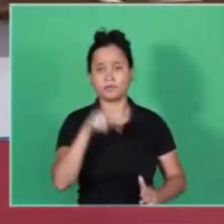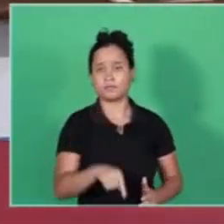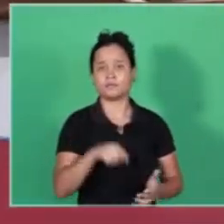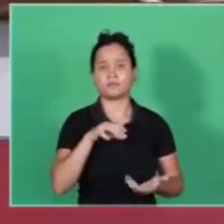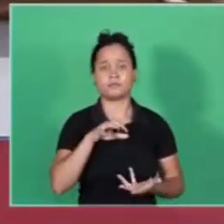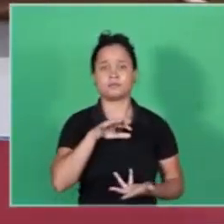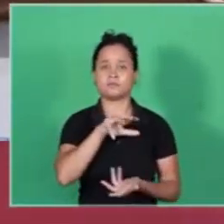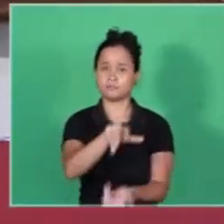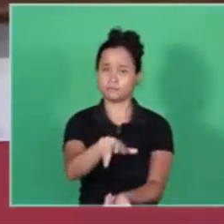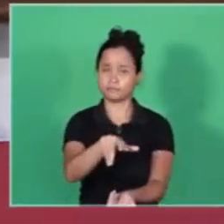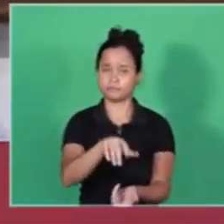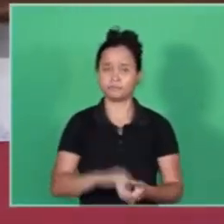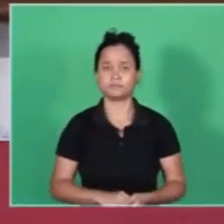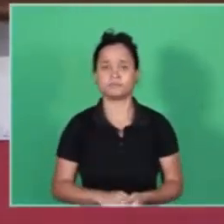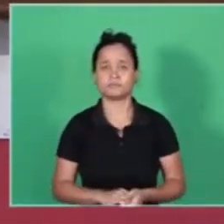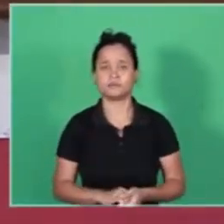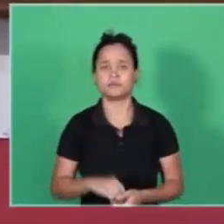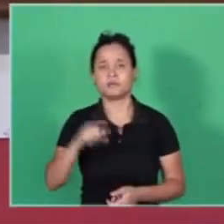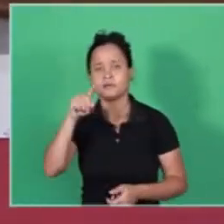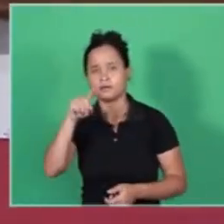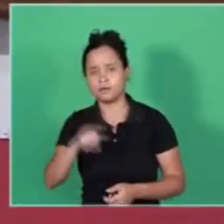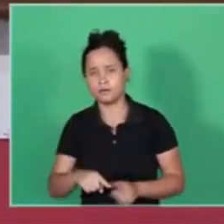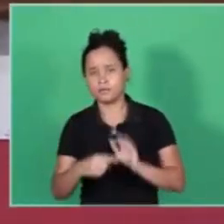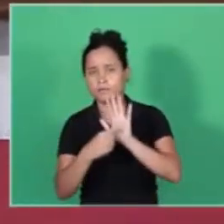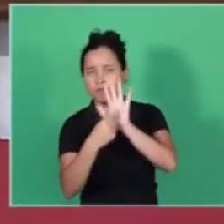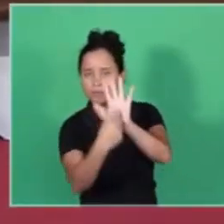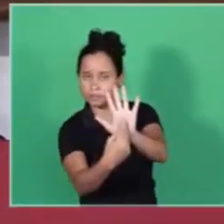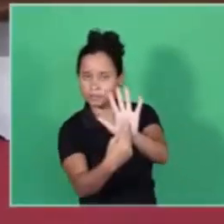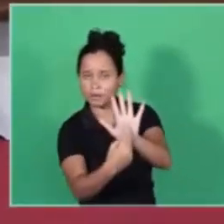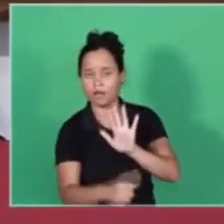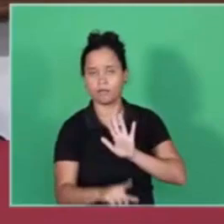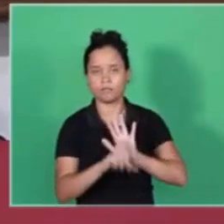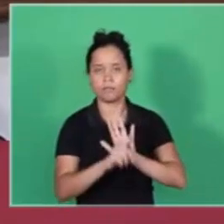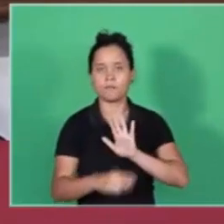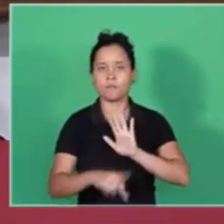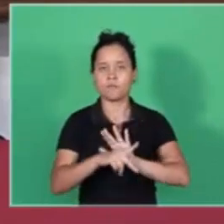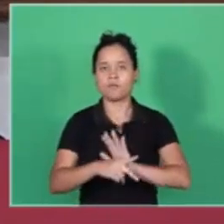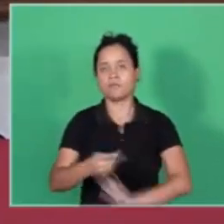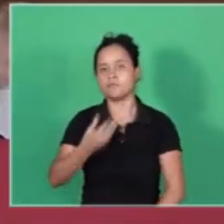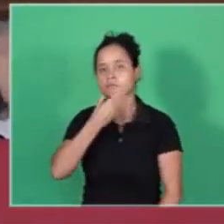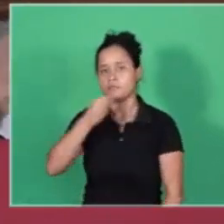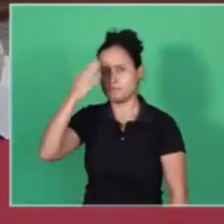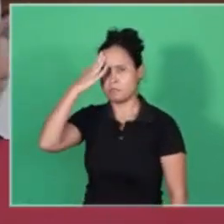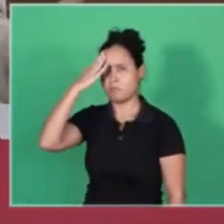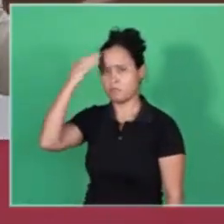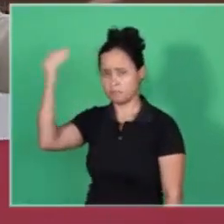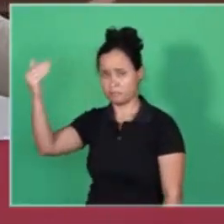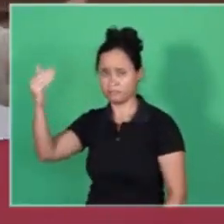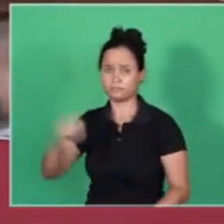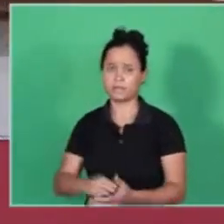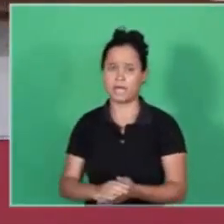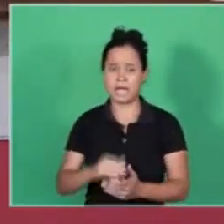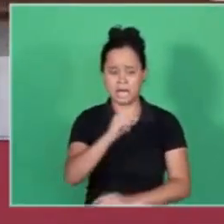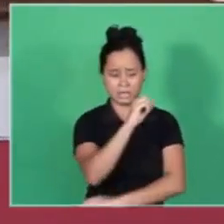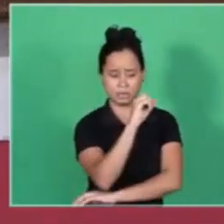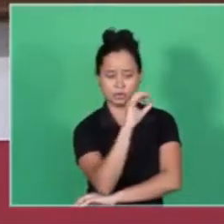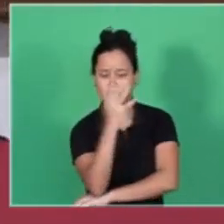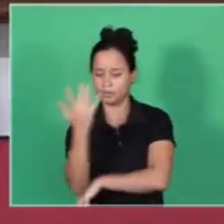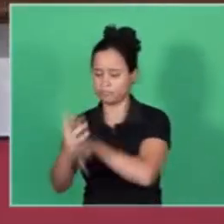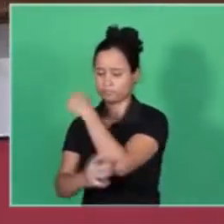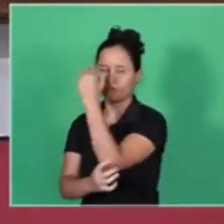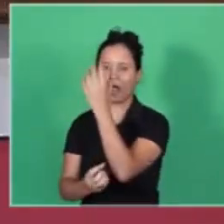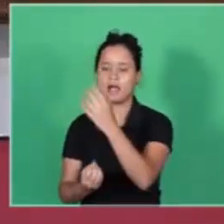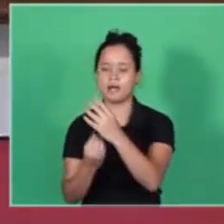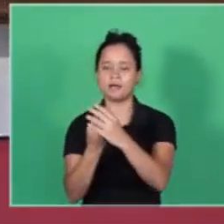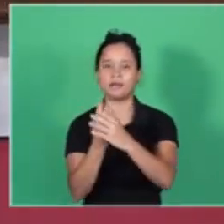É aquilo que diz a lei de Lavoisier. A natureza não se cria, não se perde. Tudo se transforma. Então, é